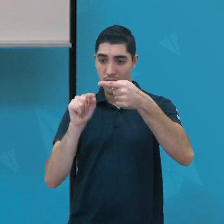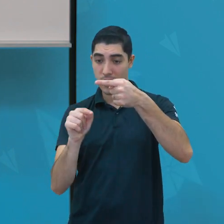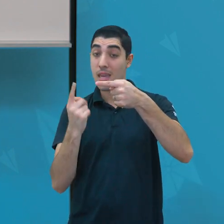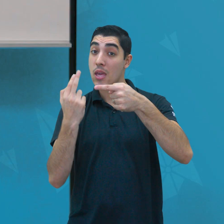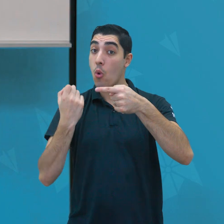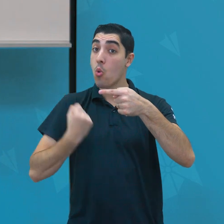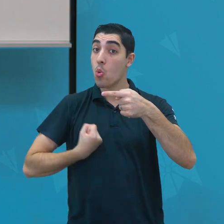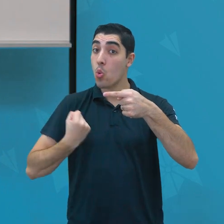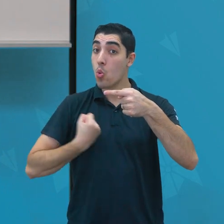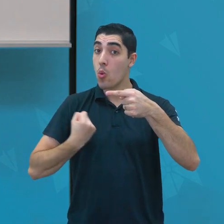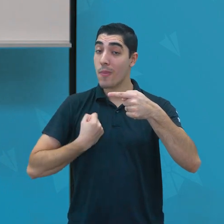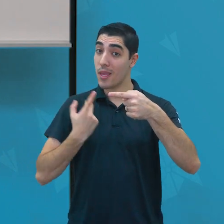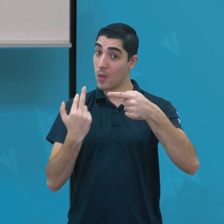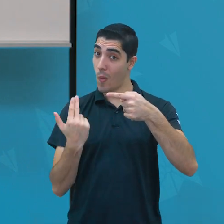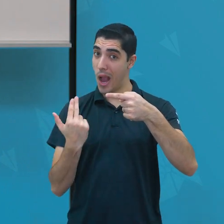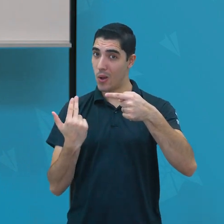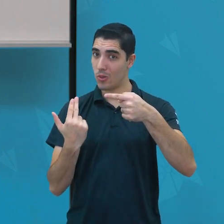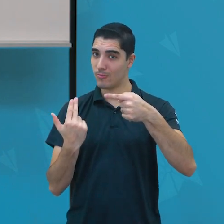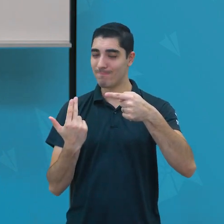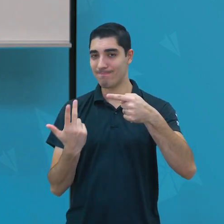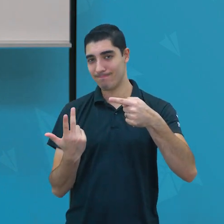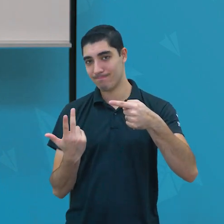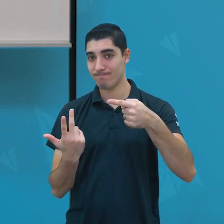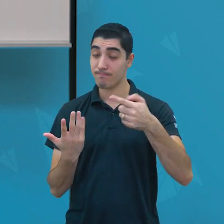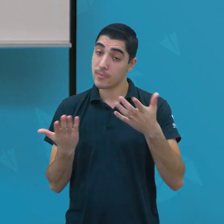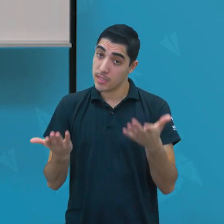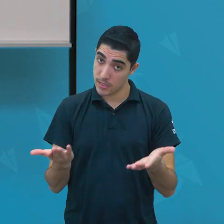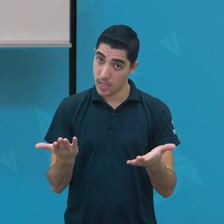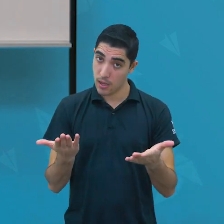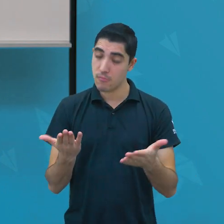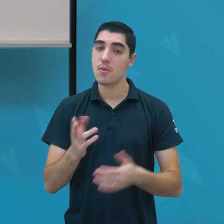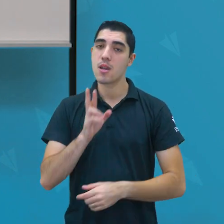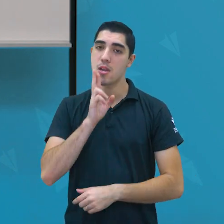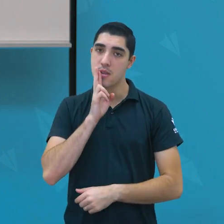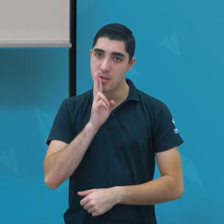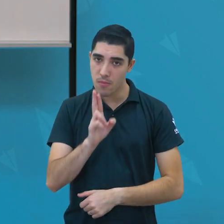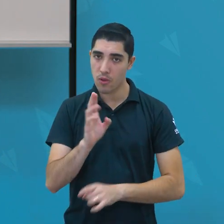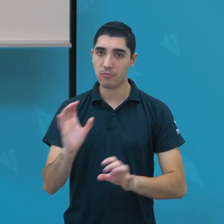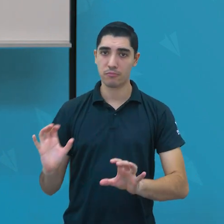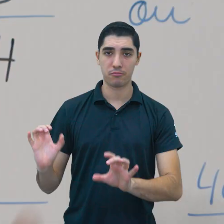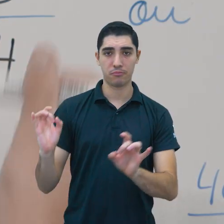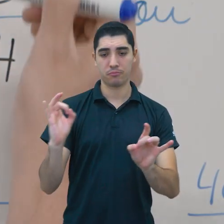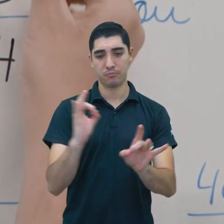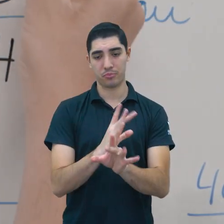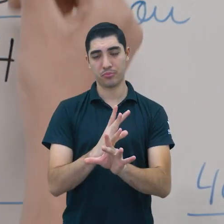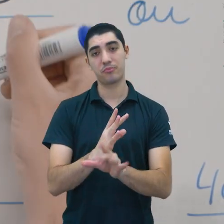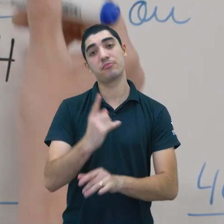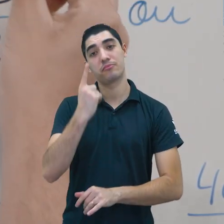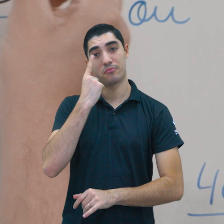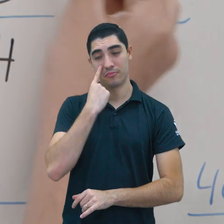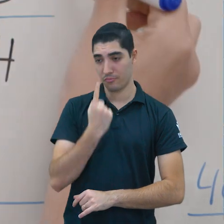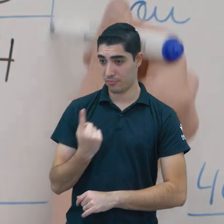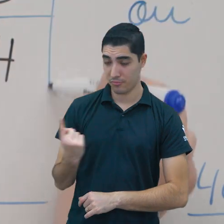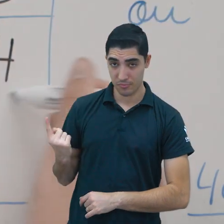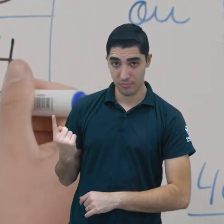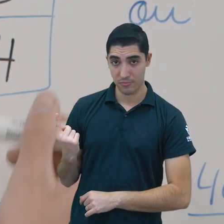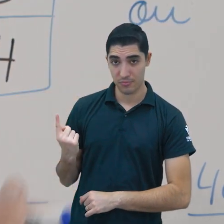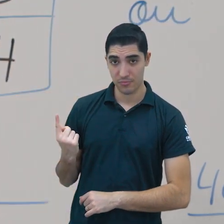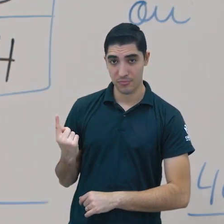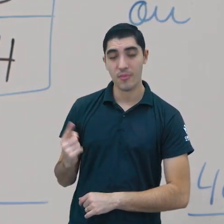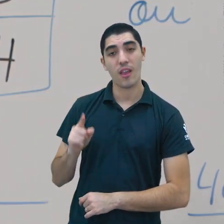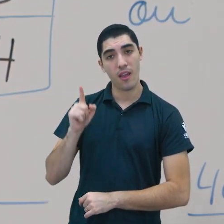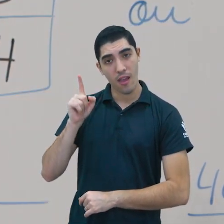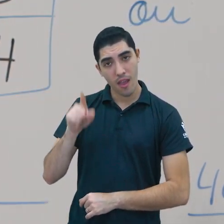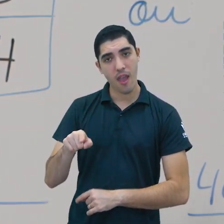mesmo número, de forma que eu mude essa fração. Então, eu cheguei na minha